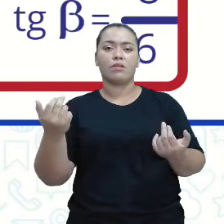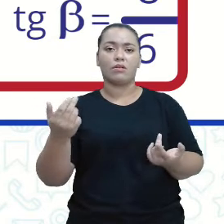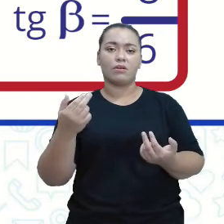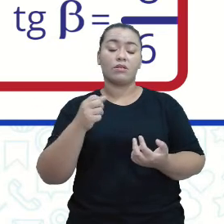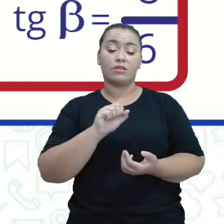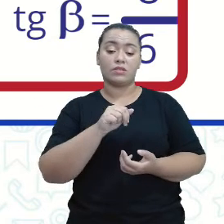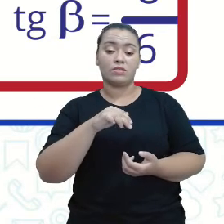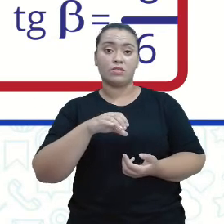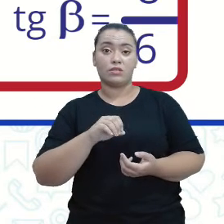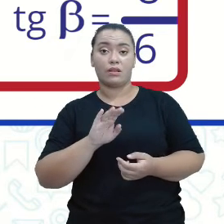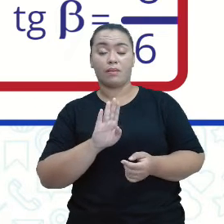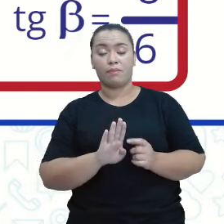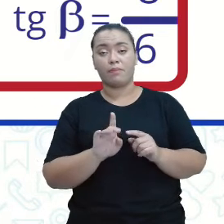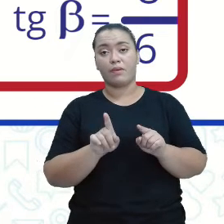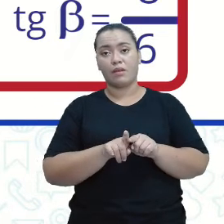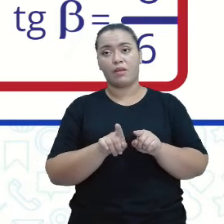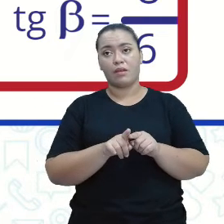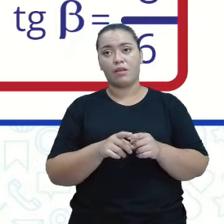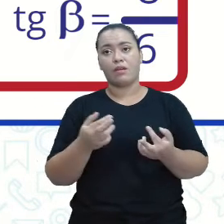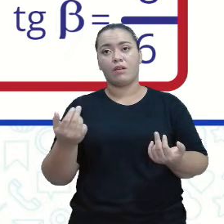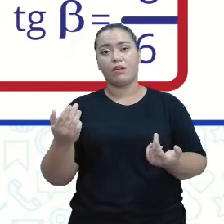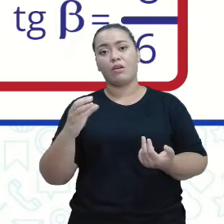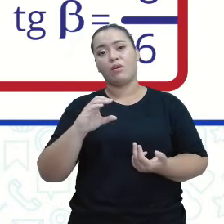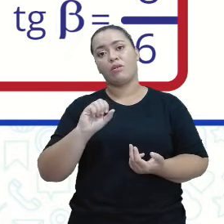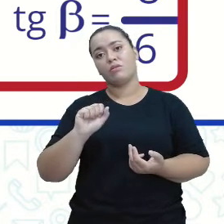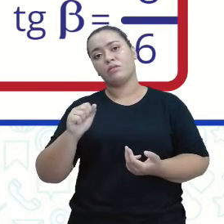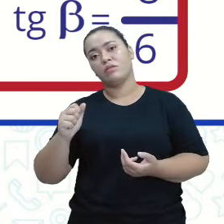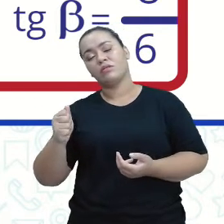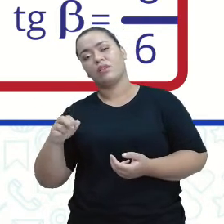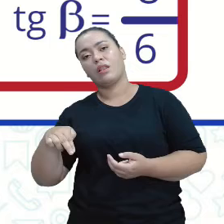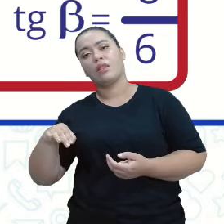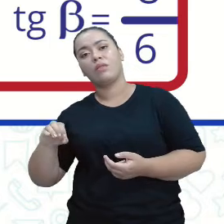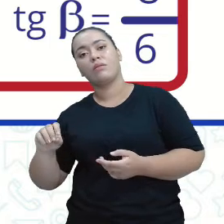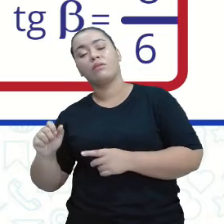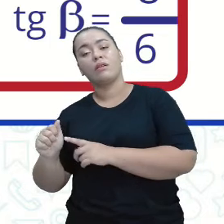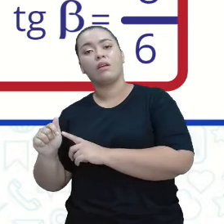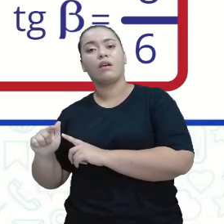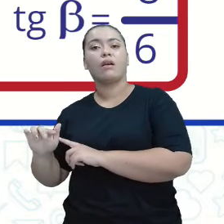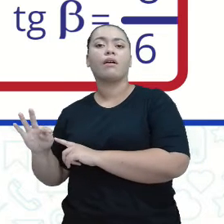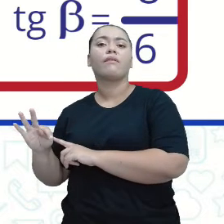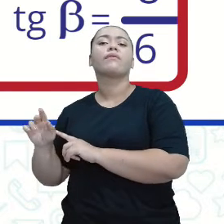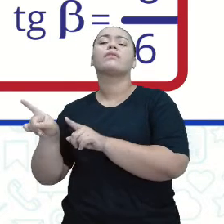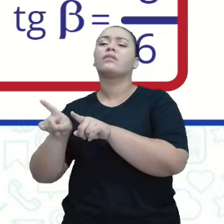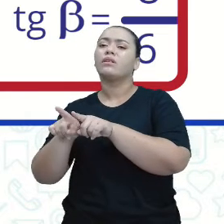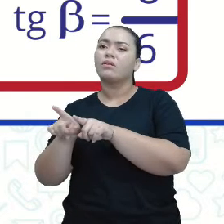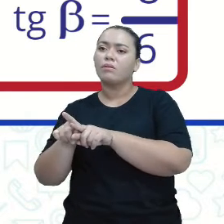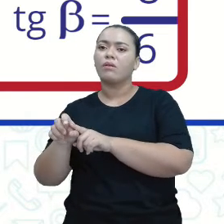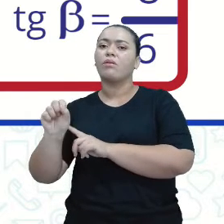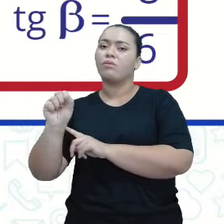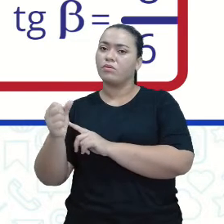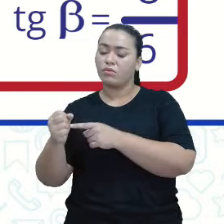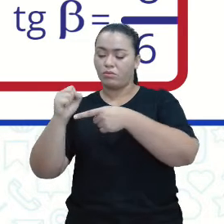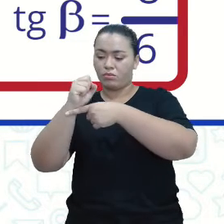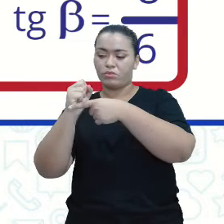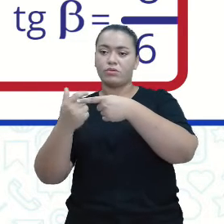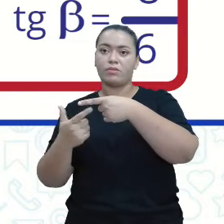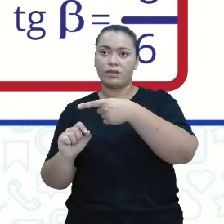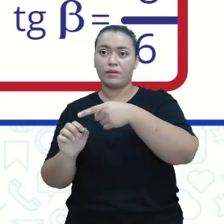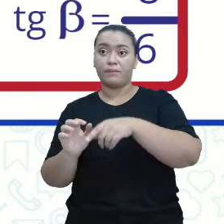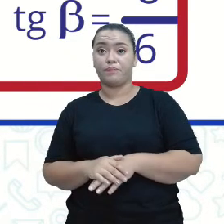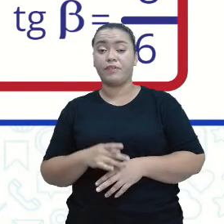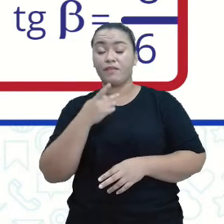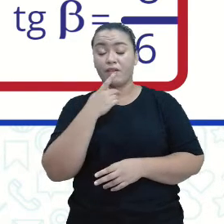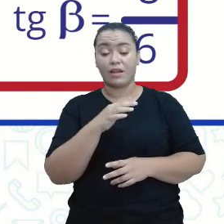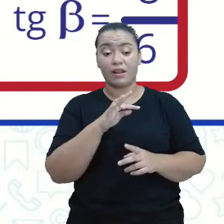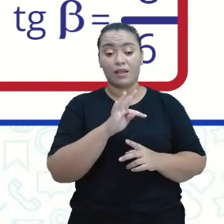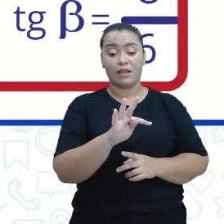que o seno de beta, que é igual ao cosseno de alfa, também vai ser igual a 8 sobre 10. E em relação à tangente, ó, a tangente de